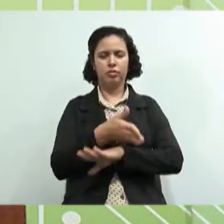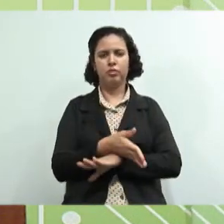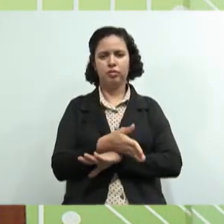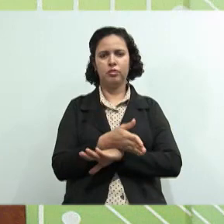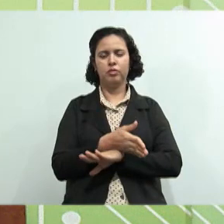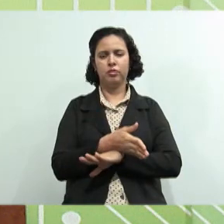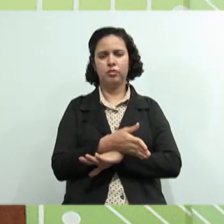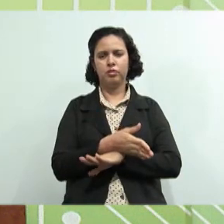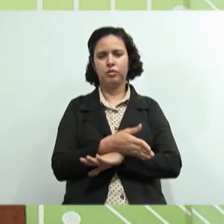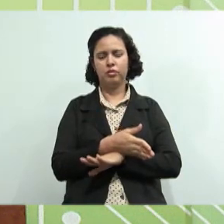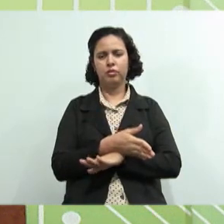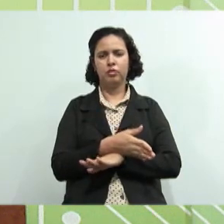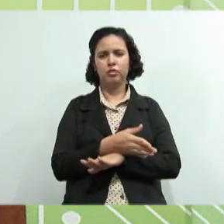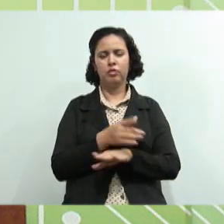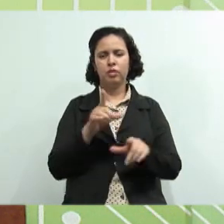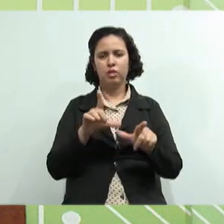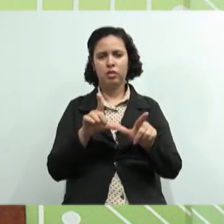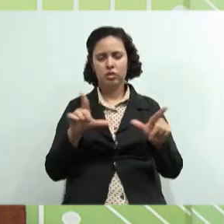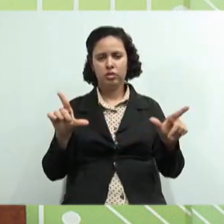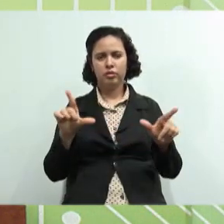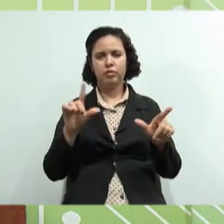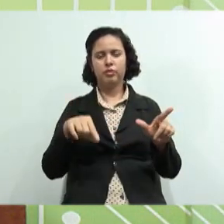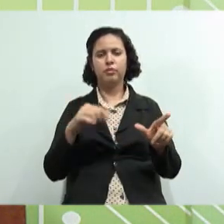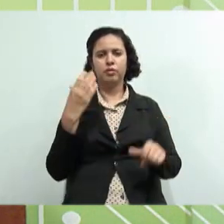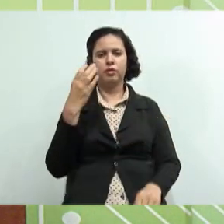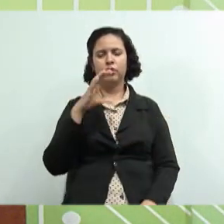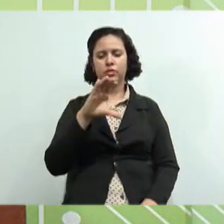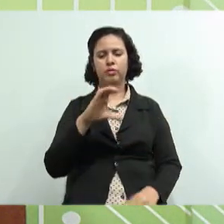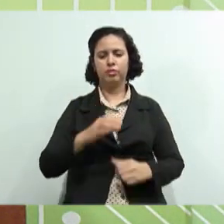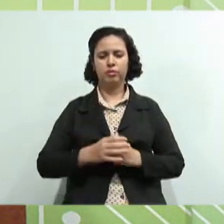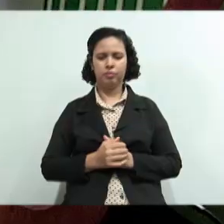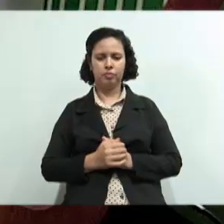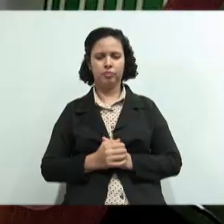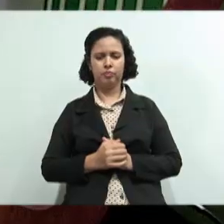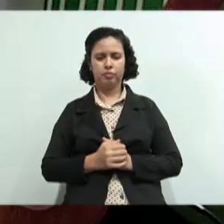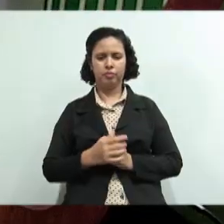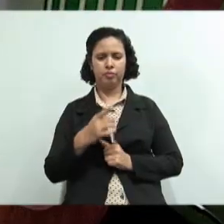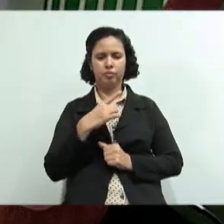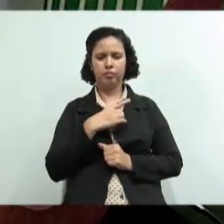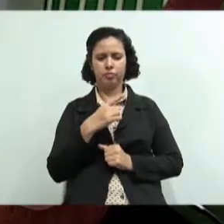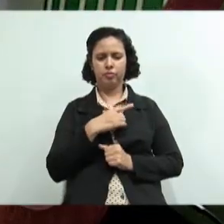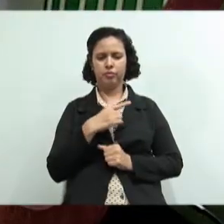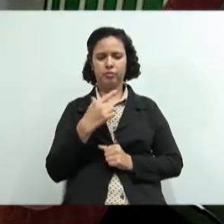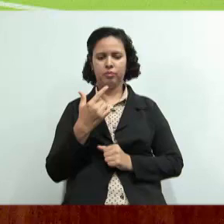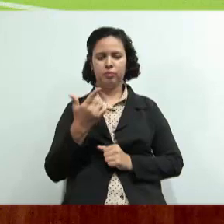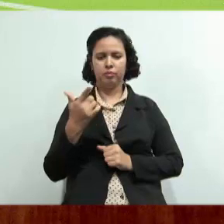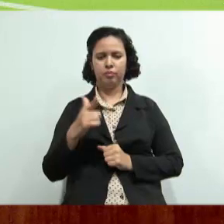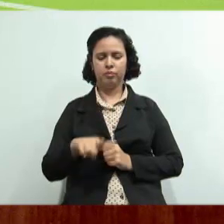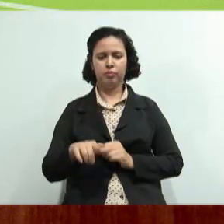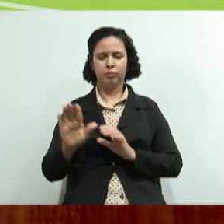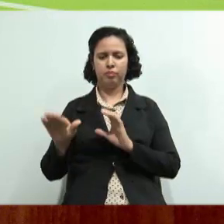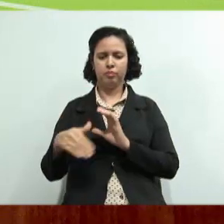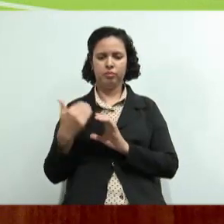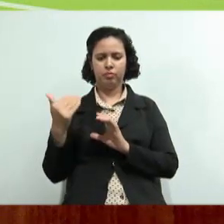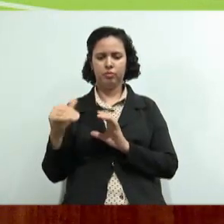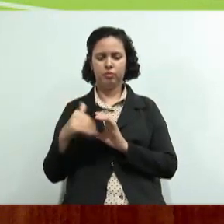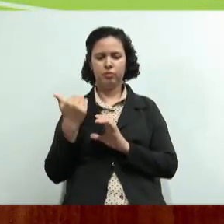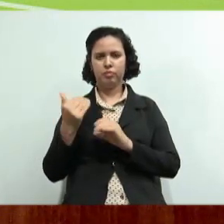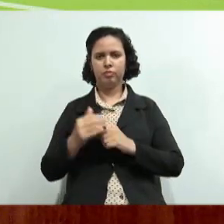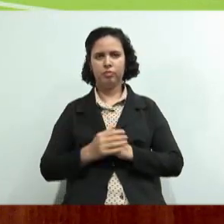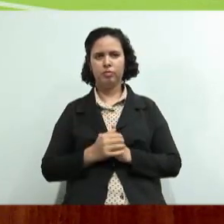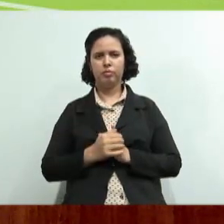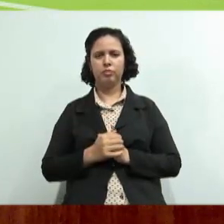crédito disponíveis para a agricultura familiar. Temos mais participações? Então, responderam aqui a Ana Paula,